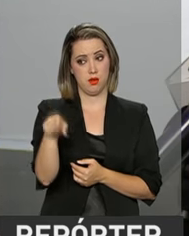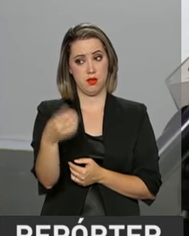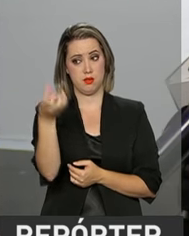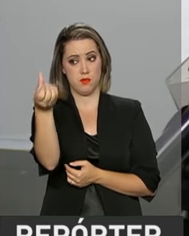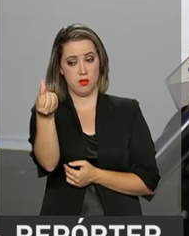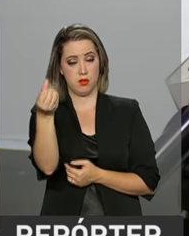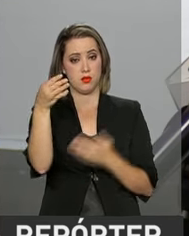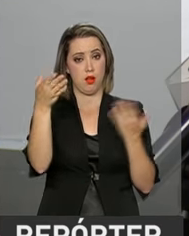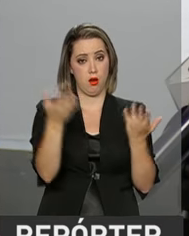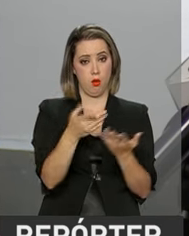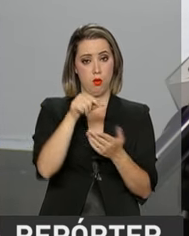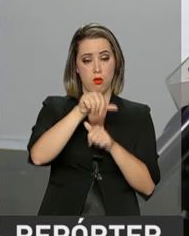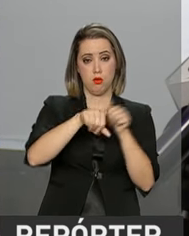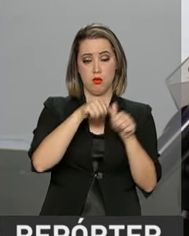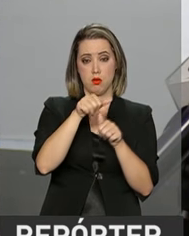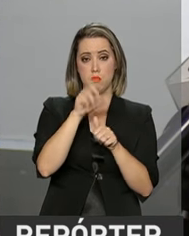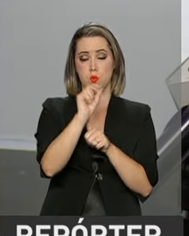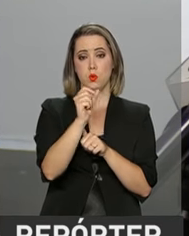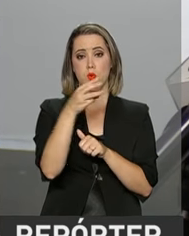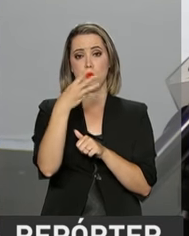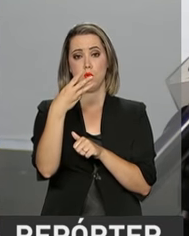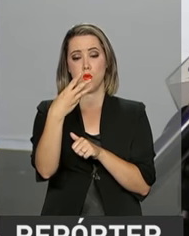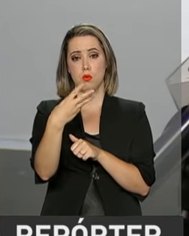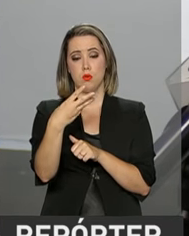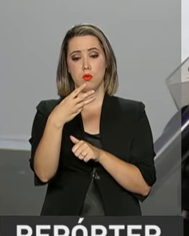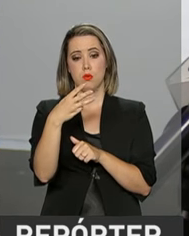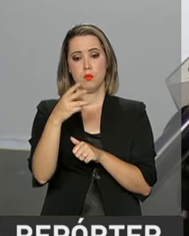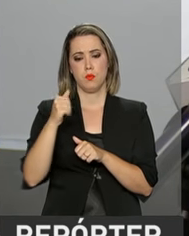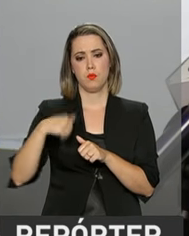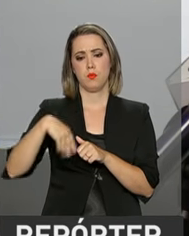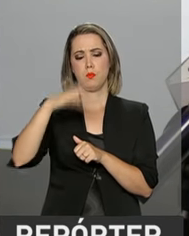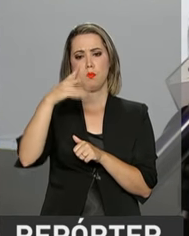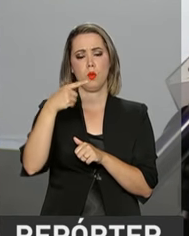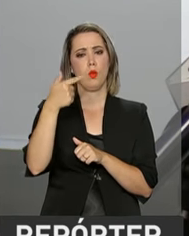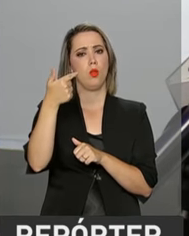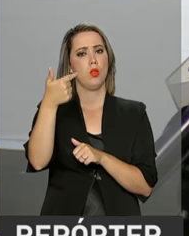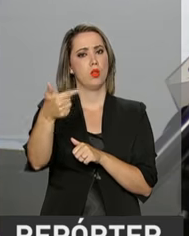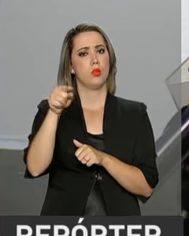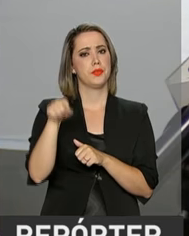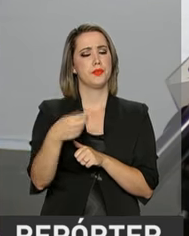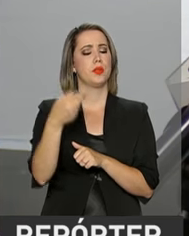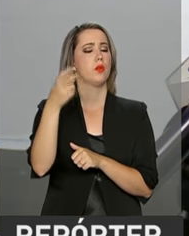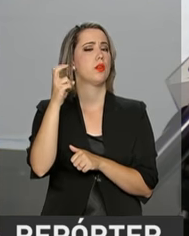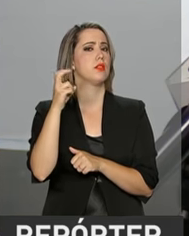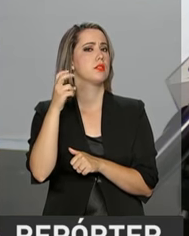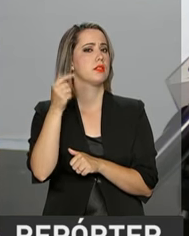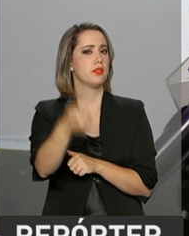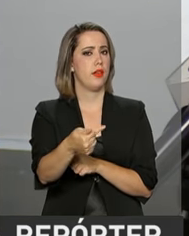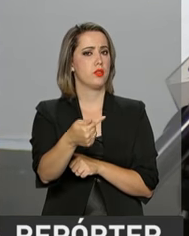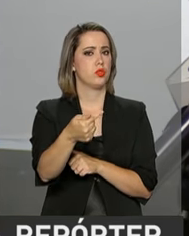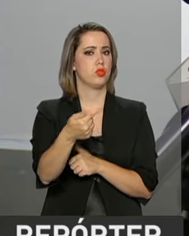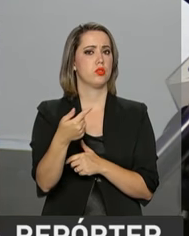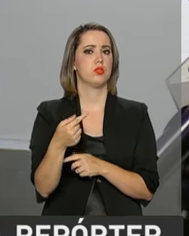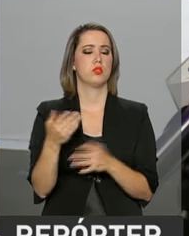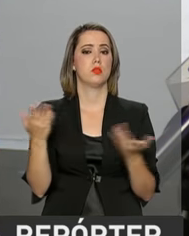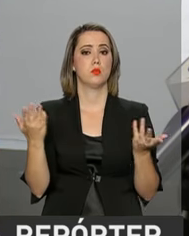2007 mais meio de novo na final